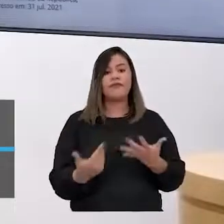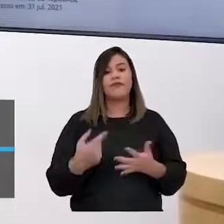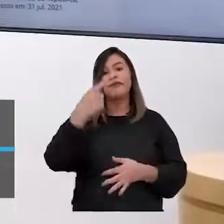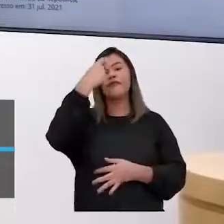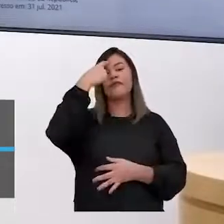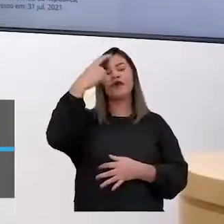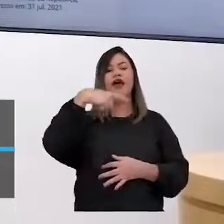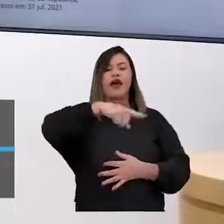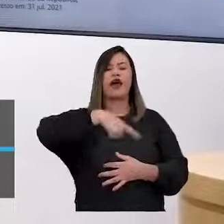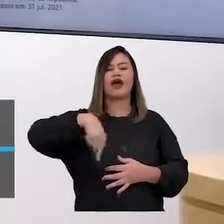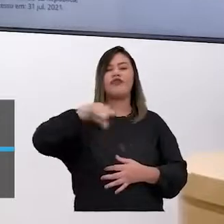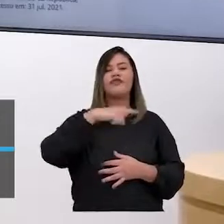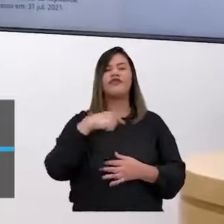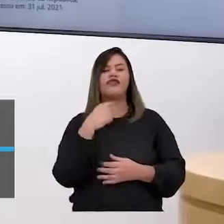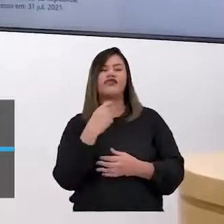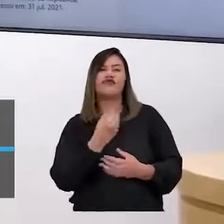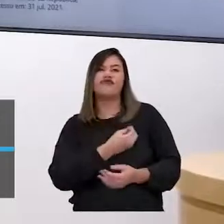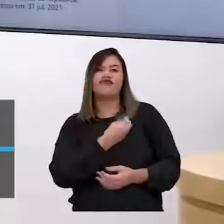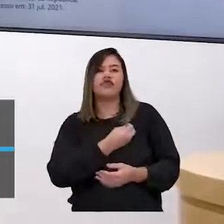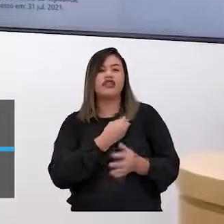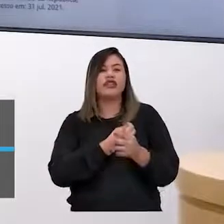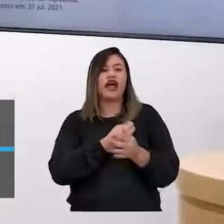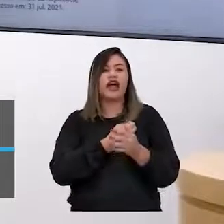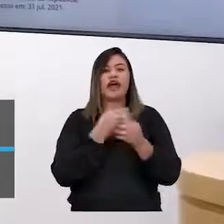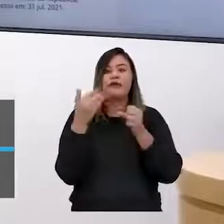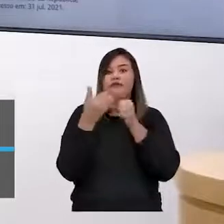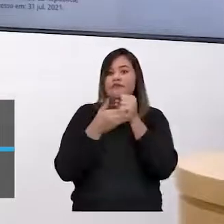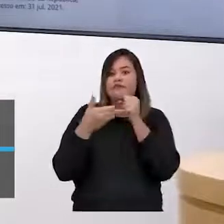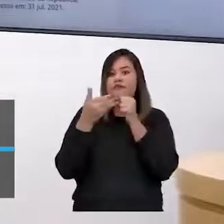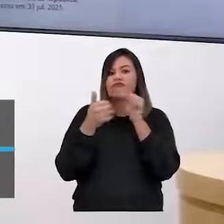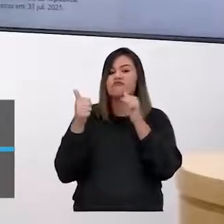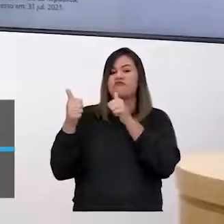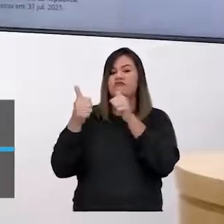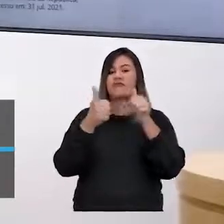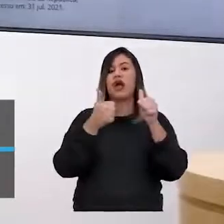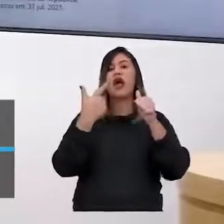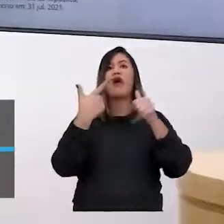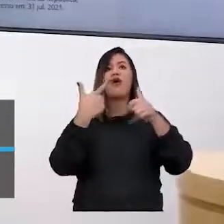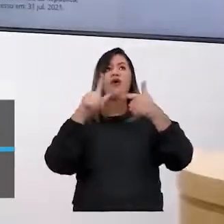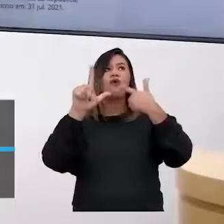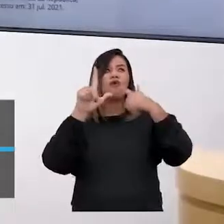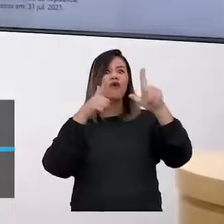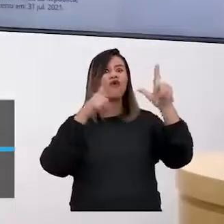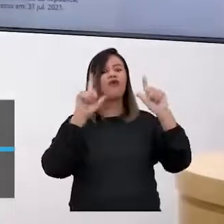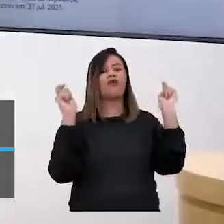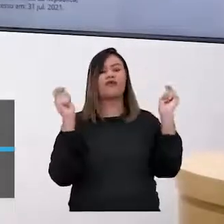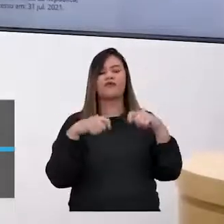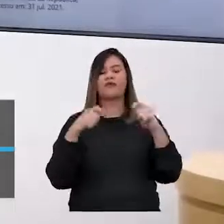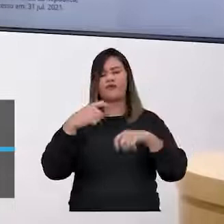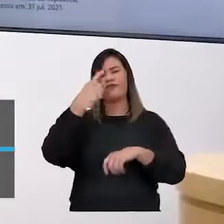partir do momento que você consegue viver com o mínimo de dignidade, você consegue buscar outras coisas. Pensa assim, ó.